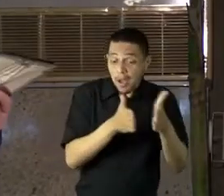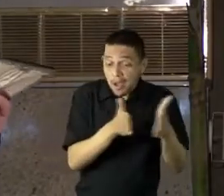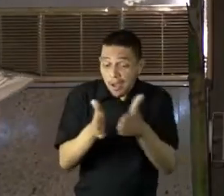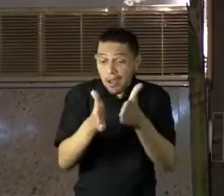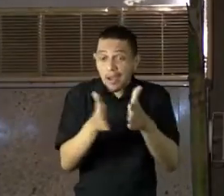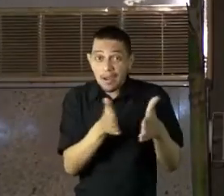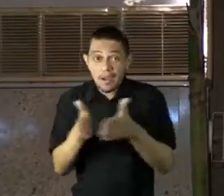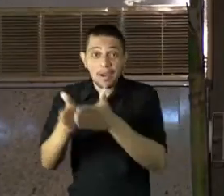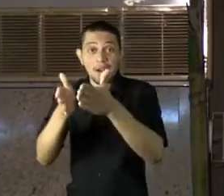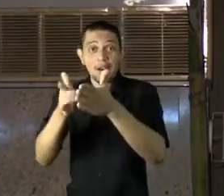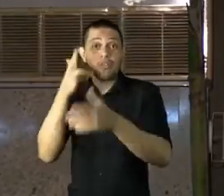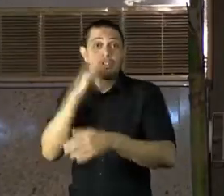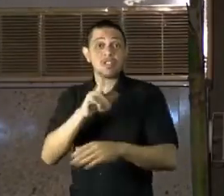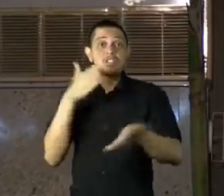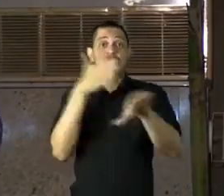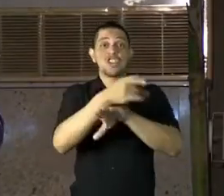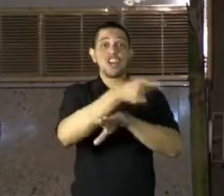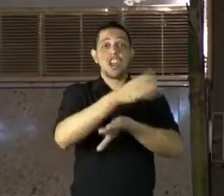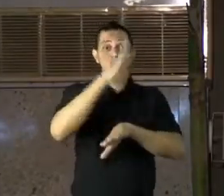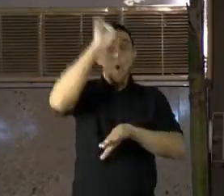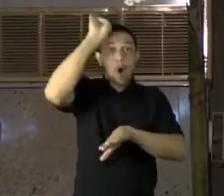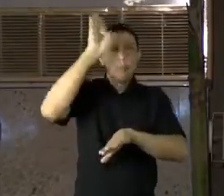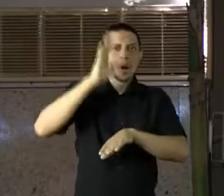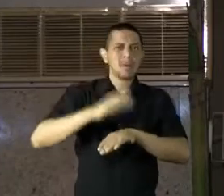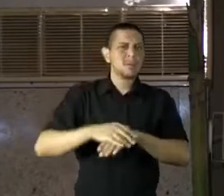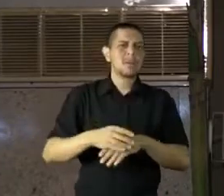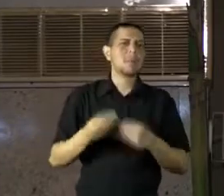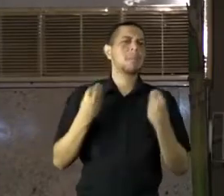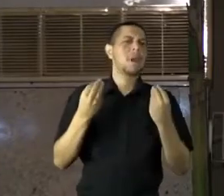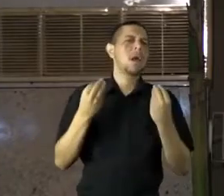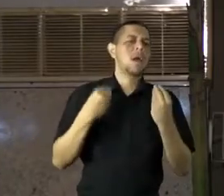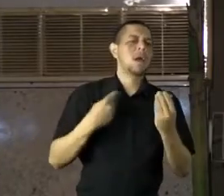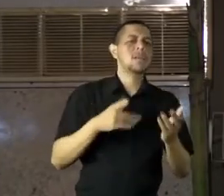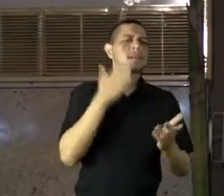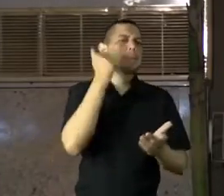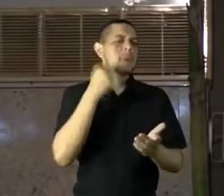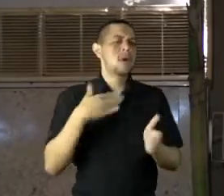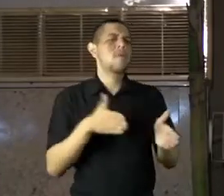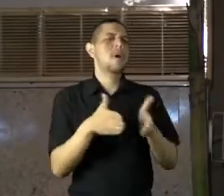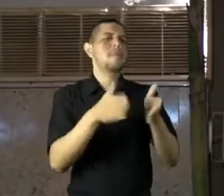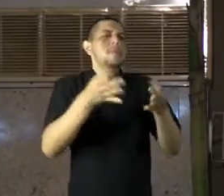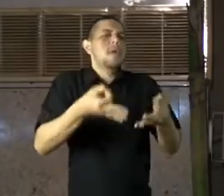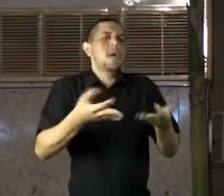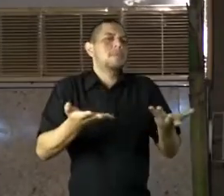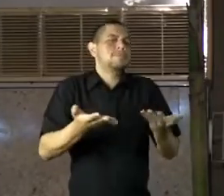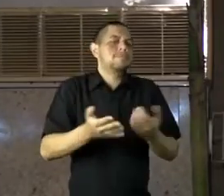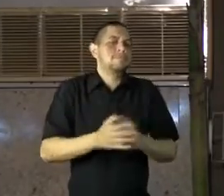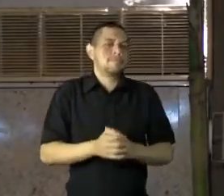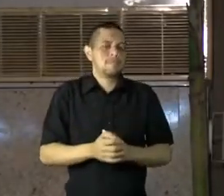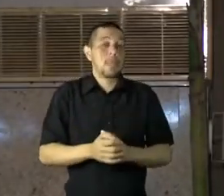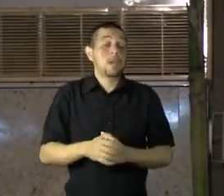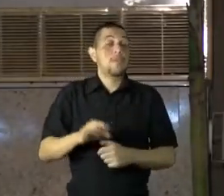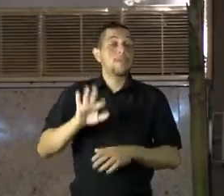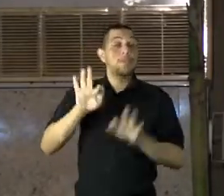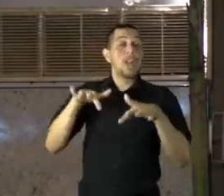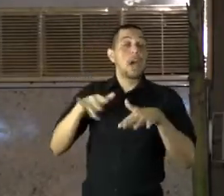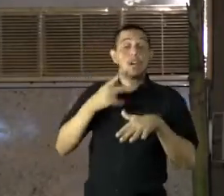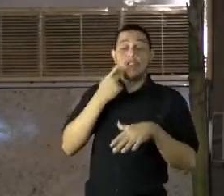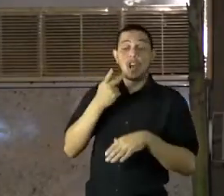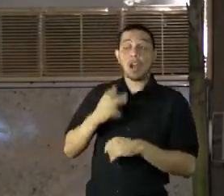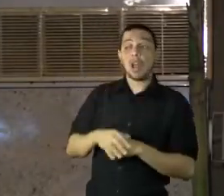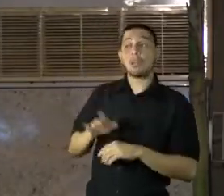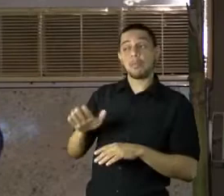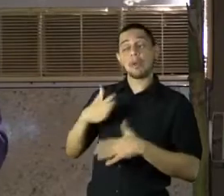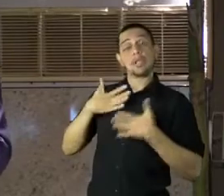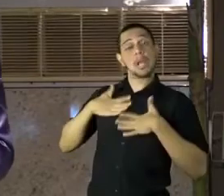e para que toda essa entre todos esses instrumentos e finalmente Ele termina sua fala dizendo assim